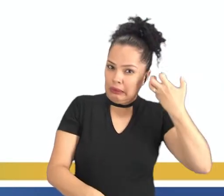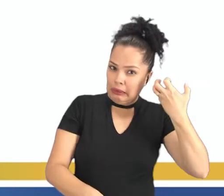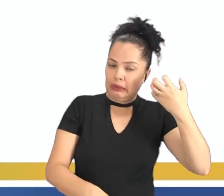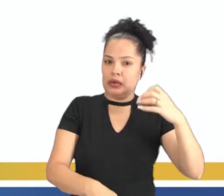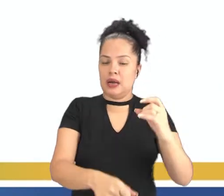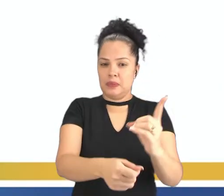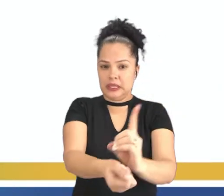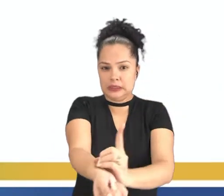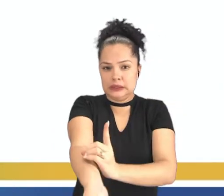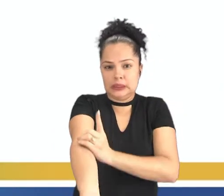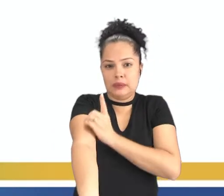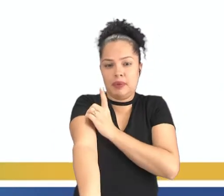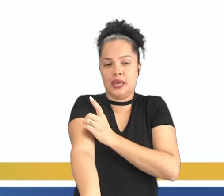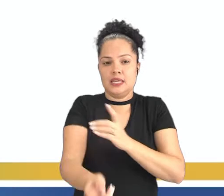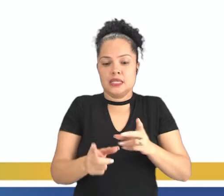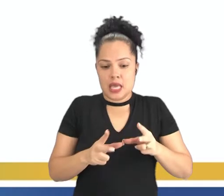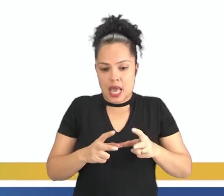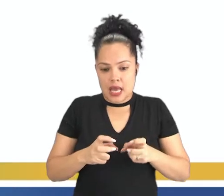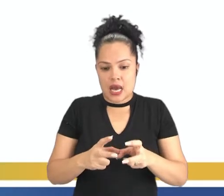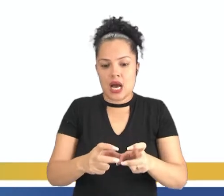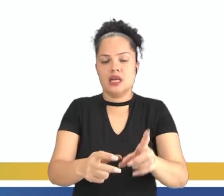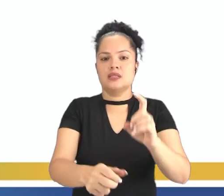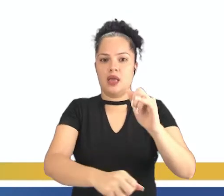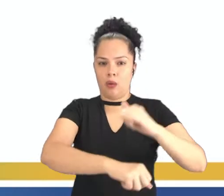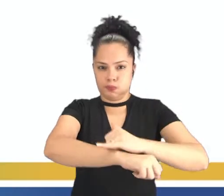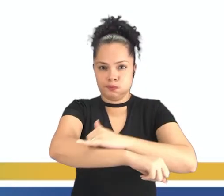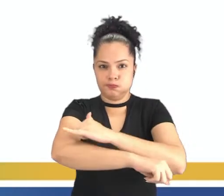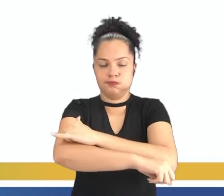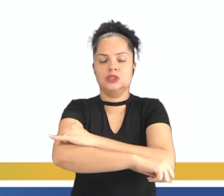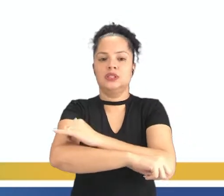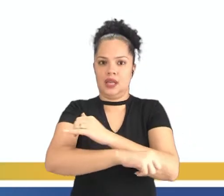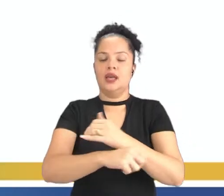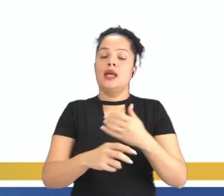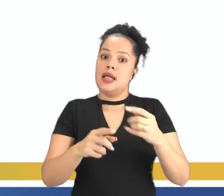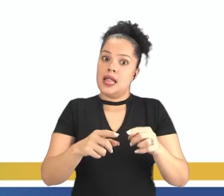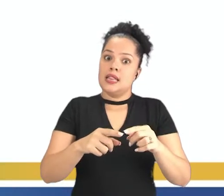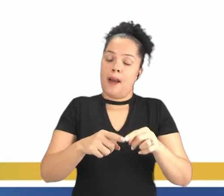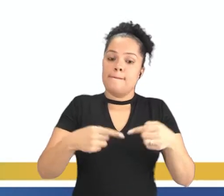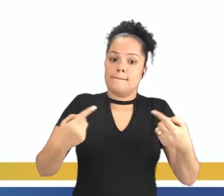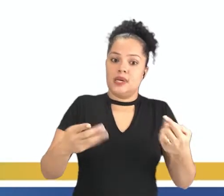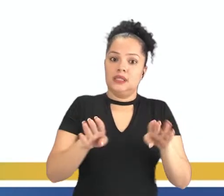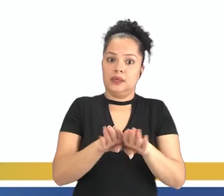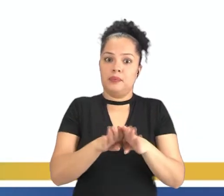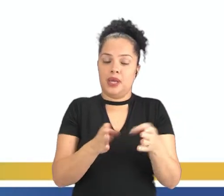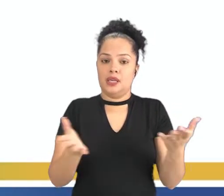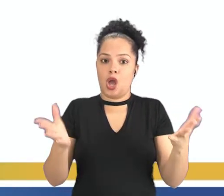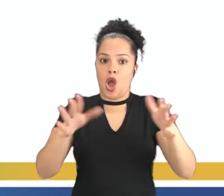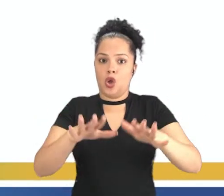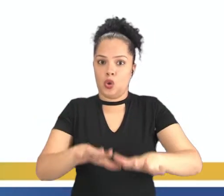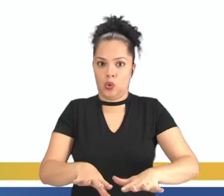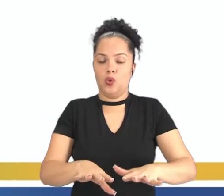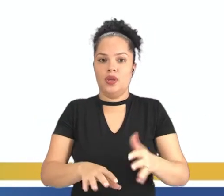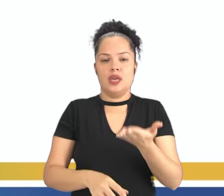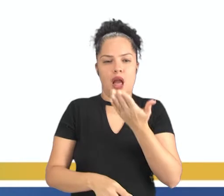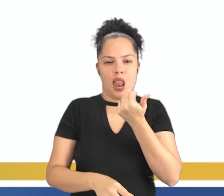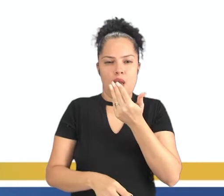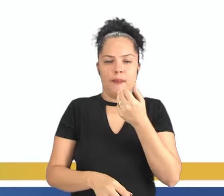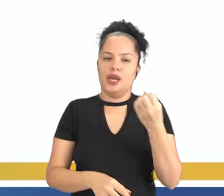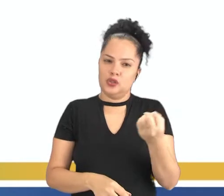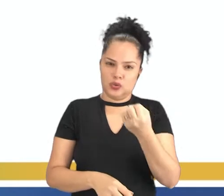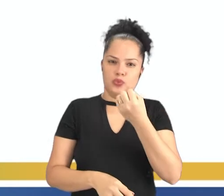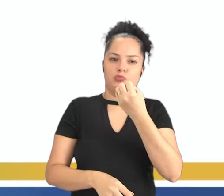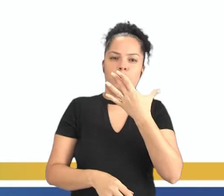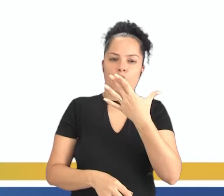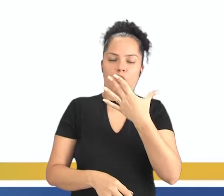diabetes e até câncer. Em contrapartida, é fácil incluir no cardápio alimentos heróis de resistência e